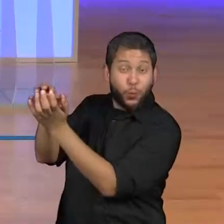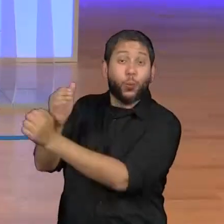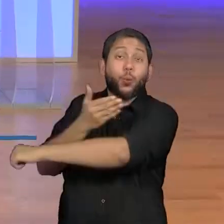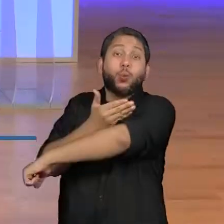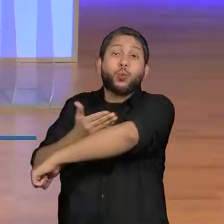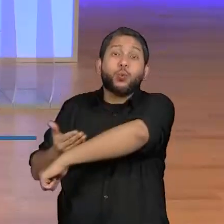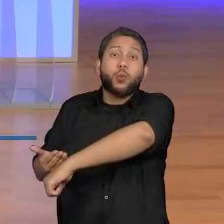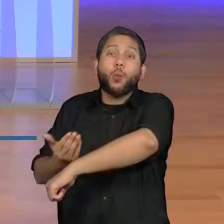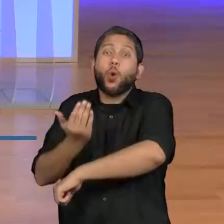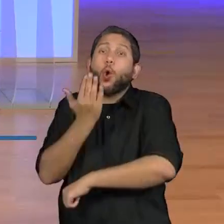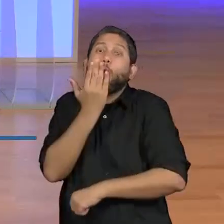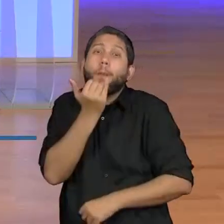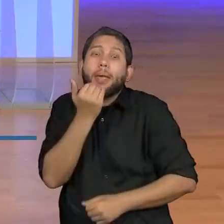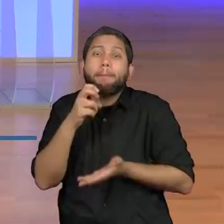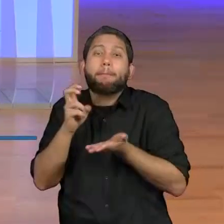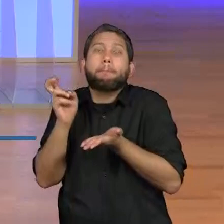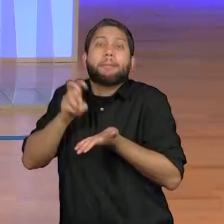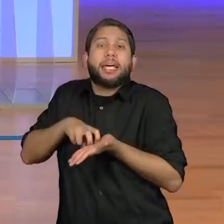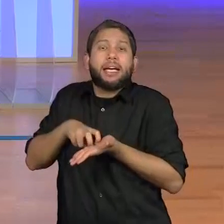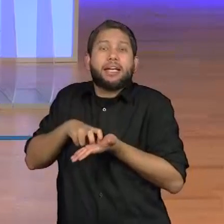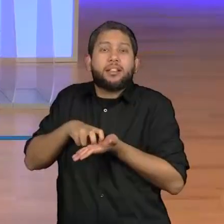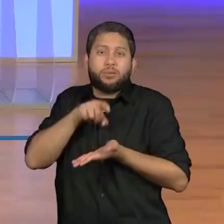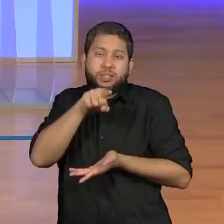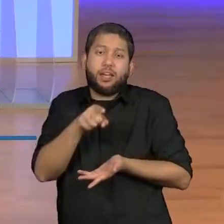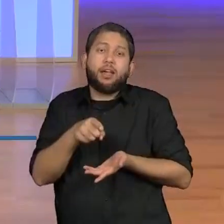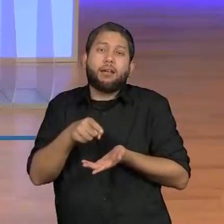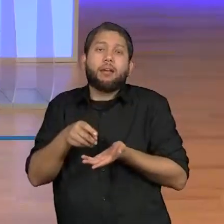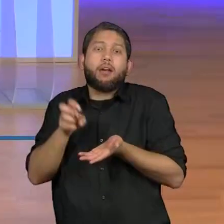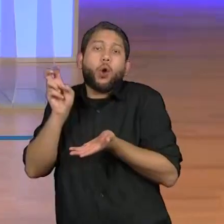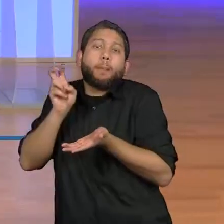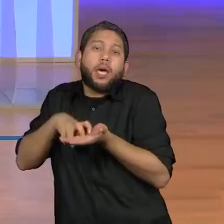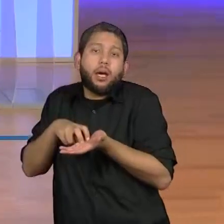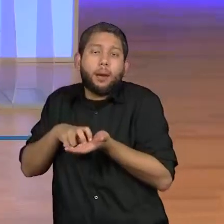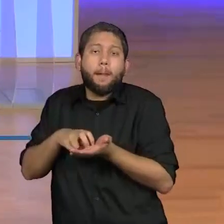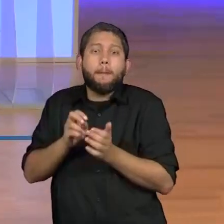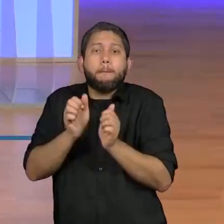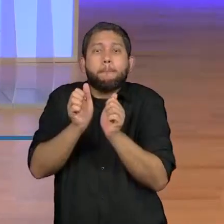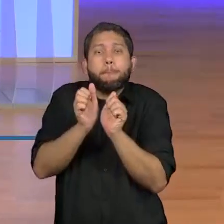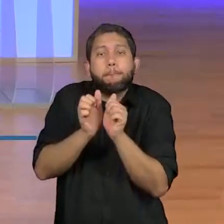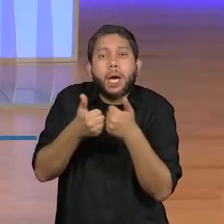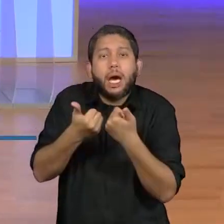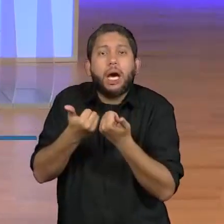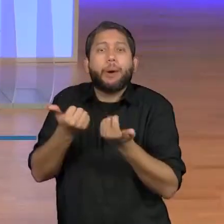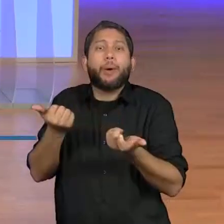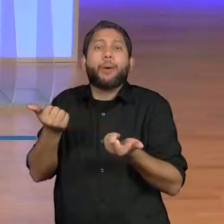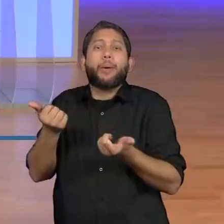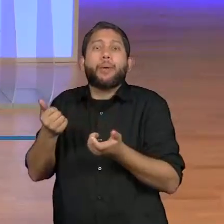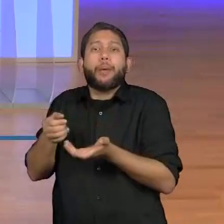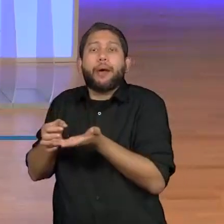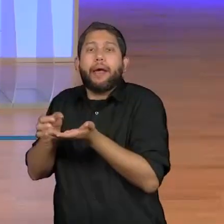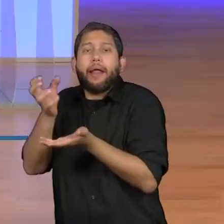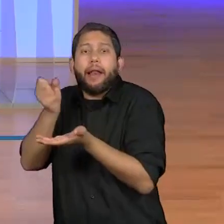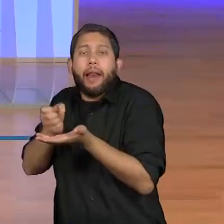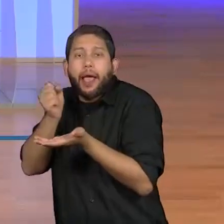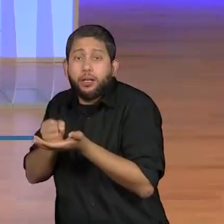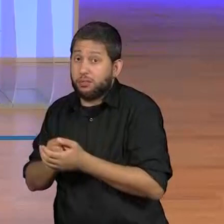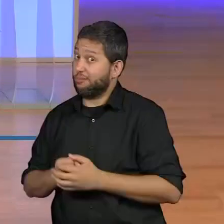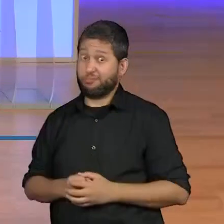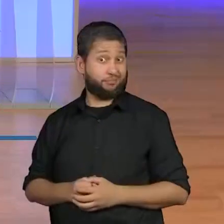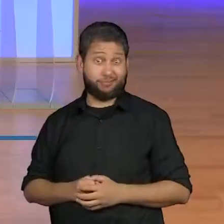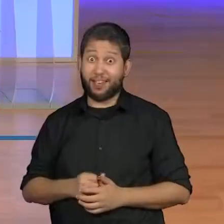os nossos de jejuns, ou café da manhã, eles são bem reforçados. Então, assim, é cuscuz, é